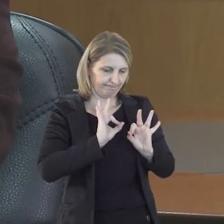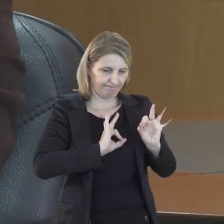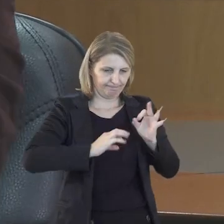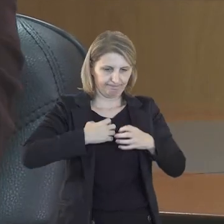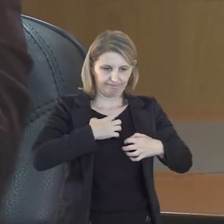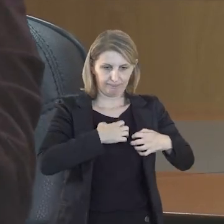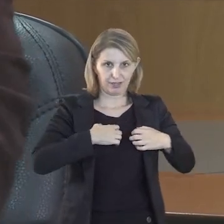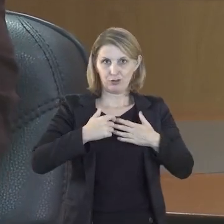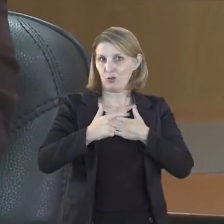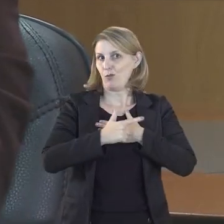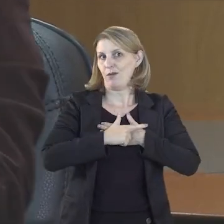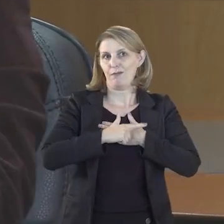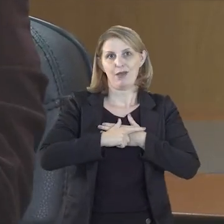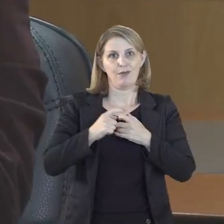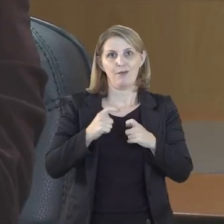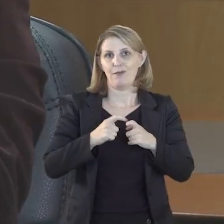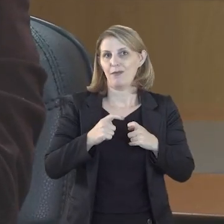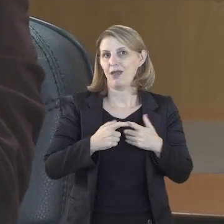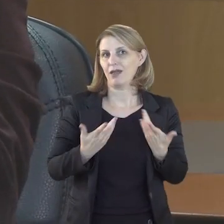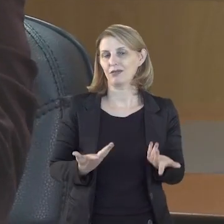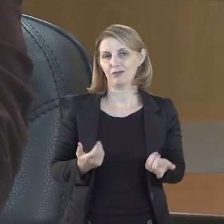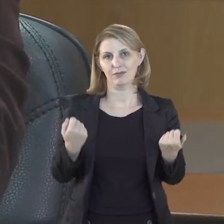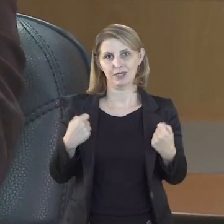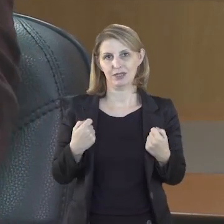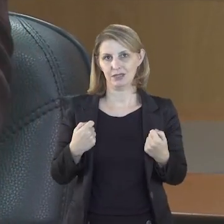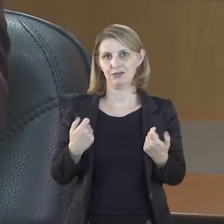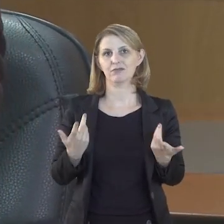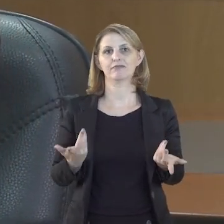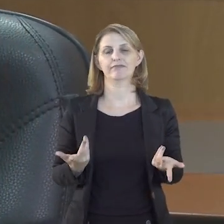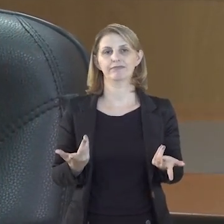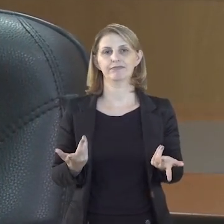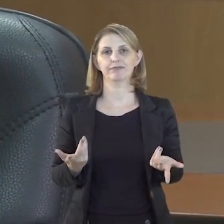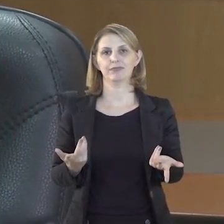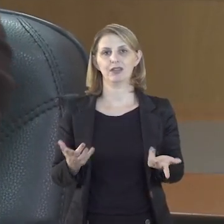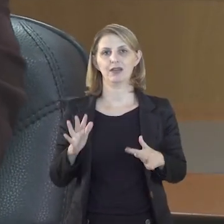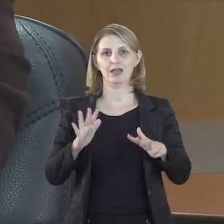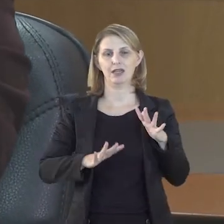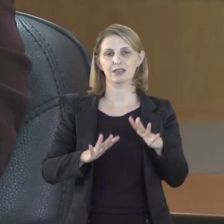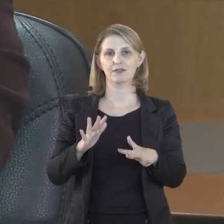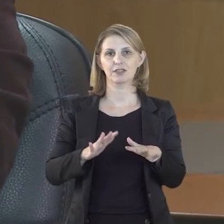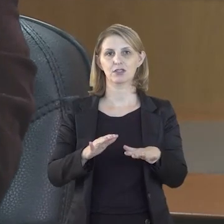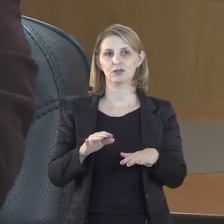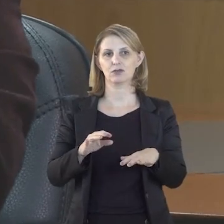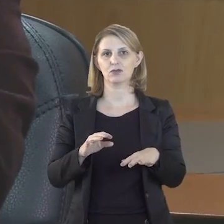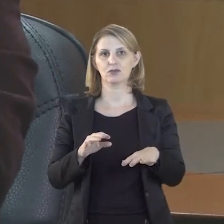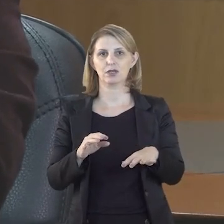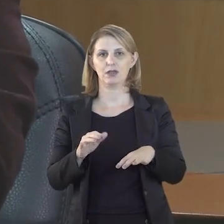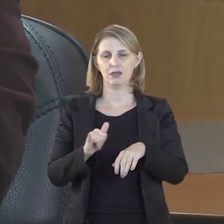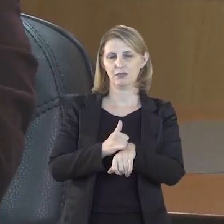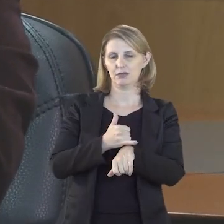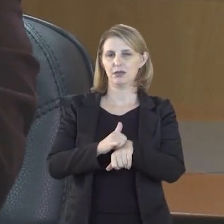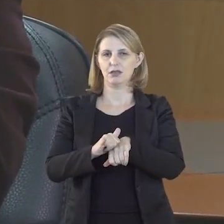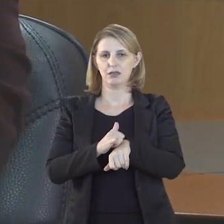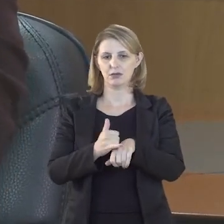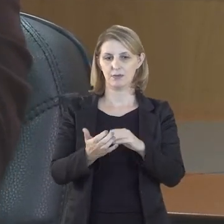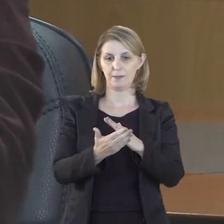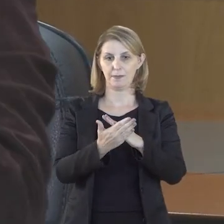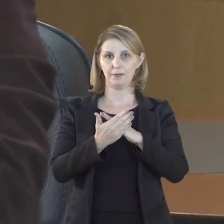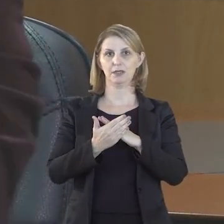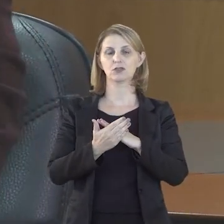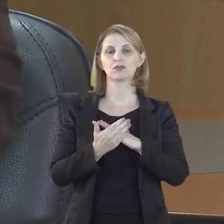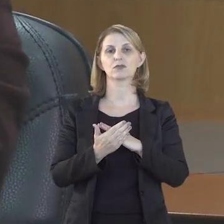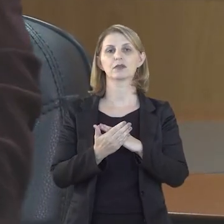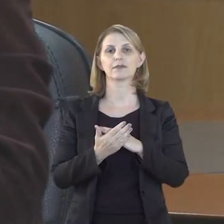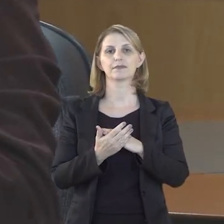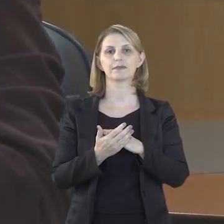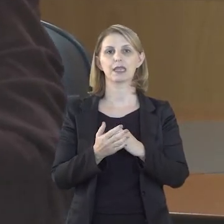eu preciso me reorganizar, eu tenho um papel a exercer naquele lugar, né? Então eu posso